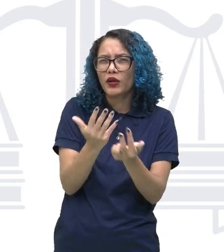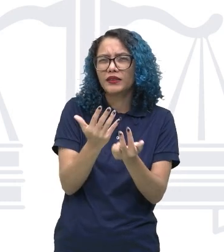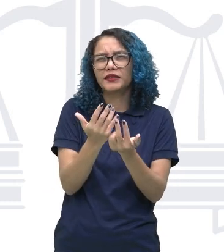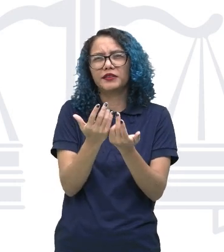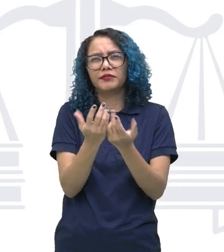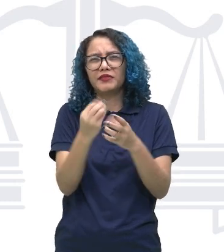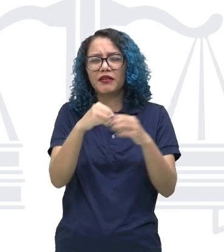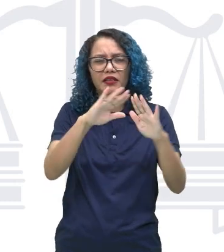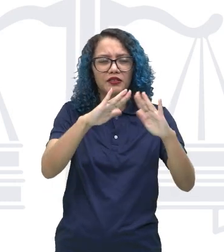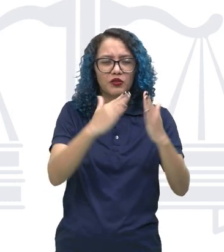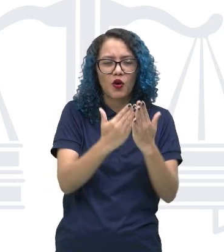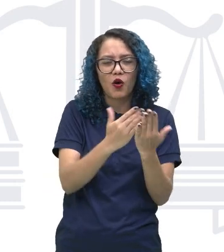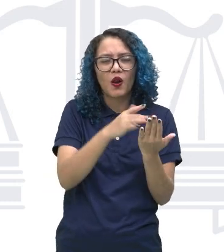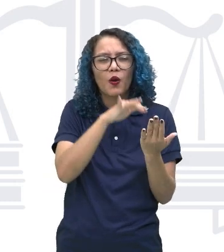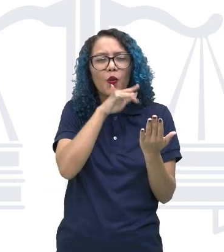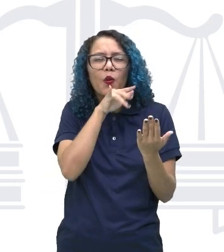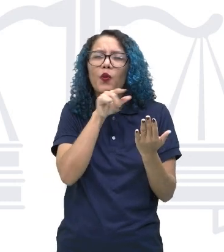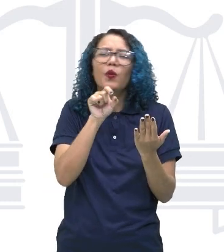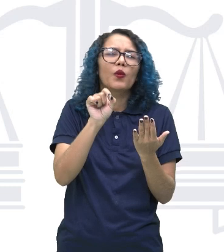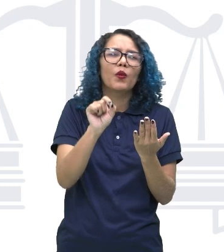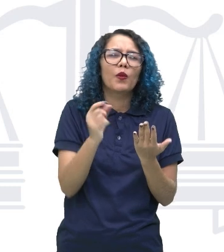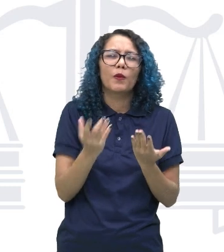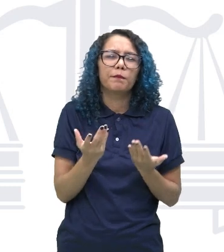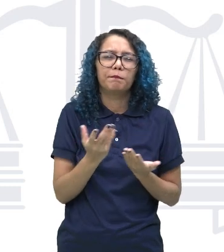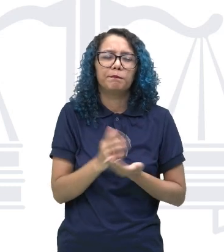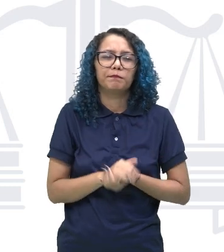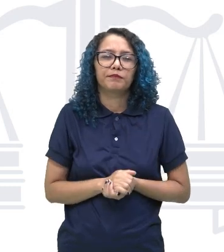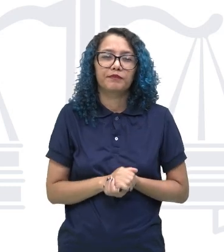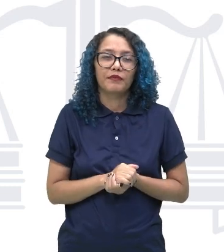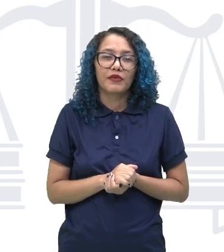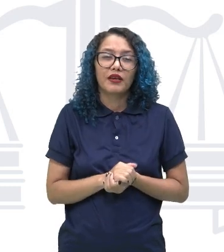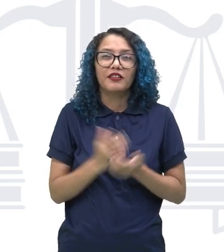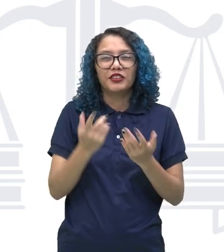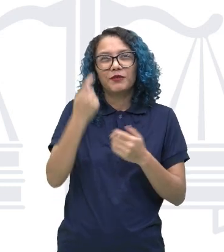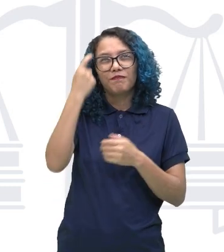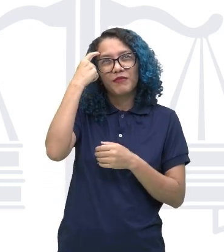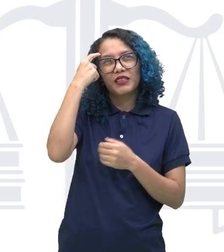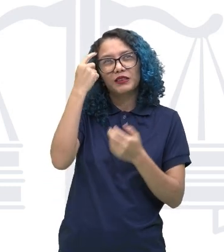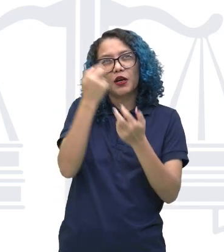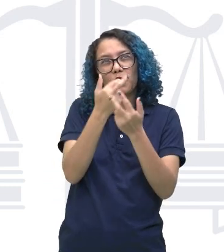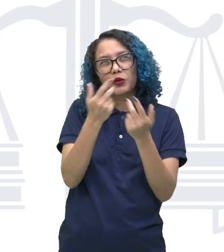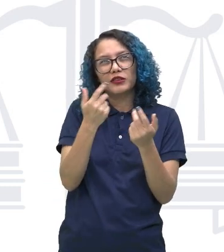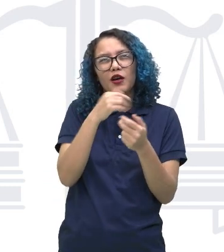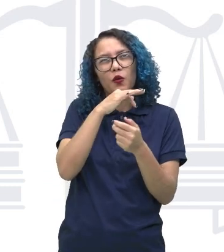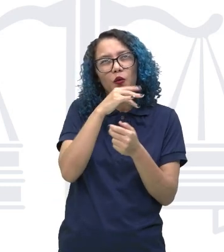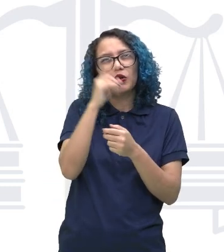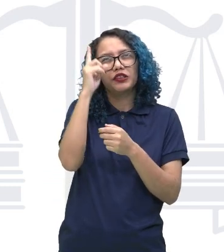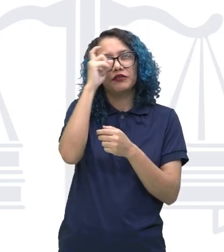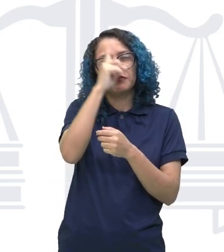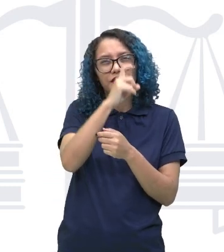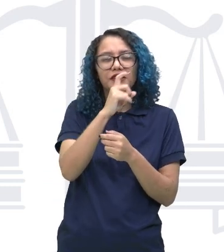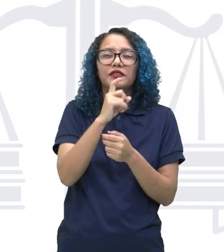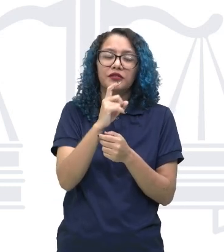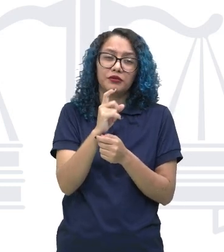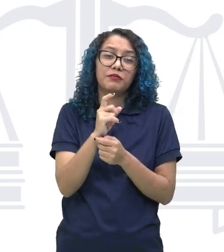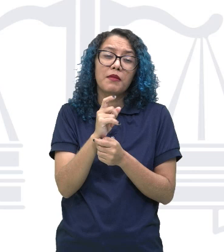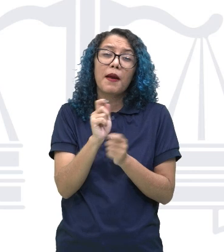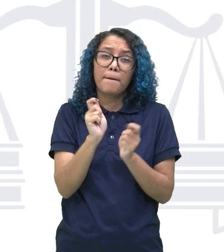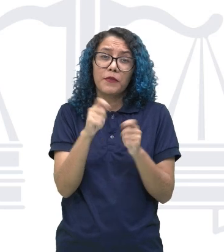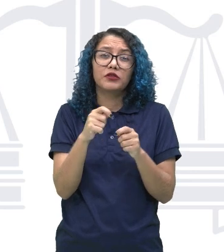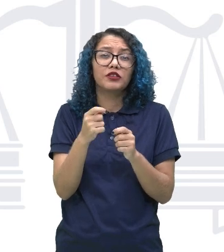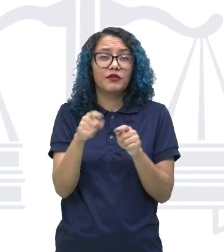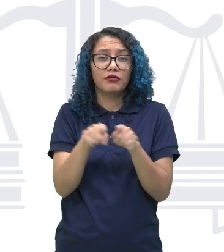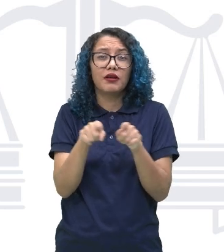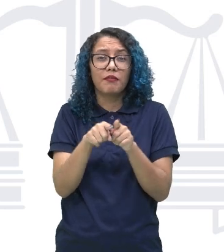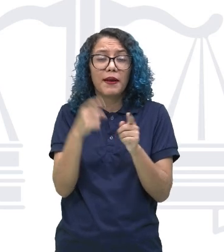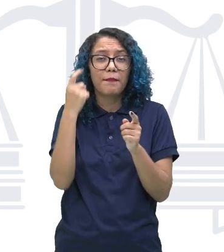de reflexão, Porque quando a gente pensa naquilo que não foi tão bom para a gente consegue pensar em algo positivo para